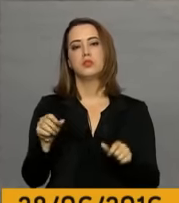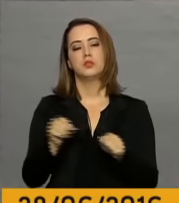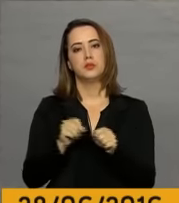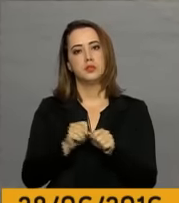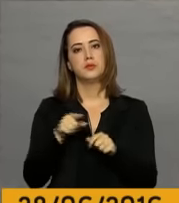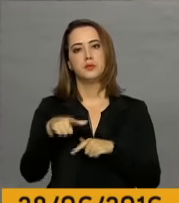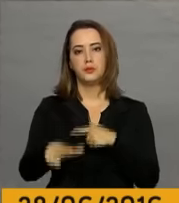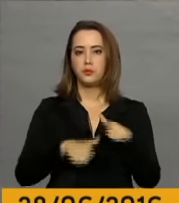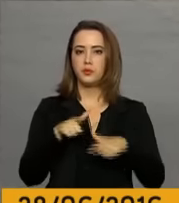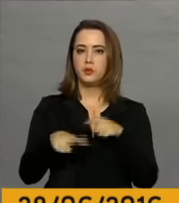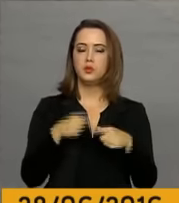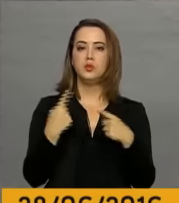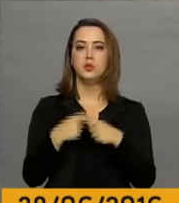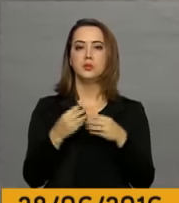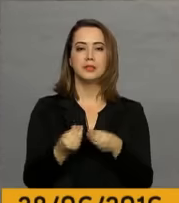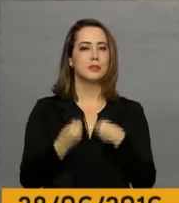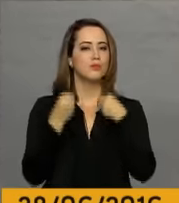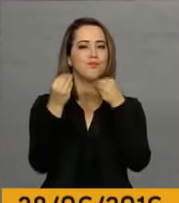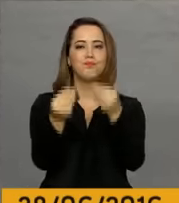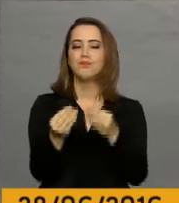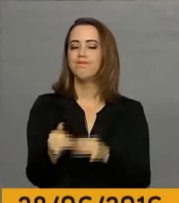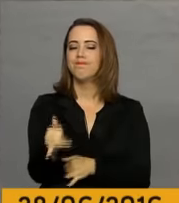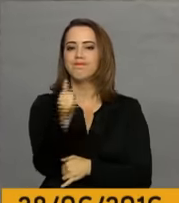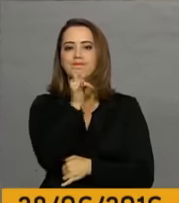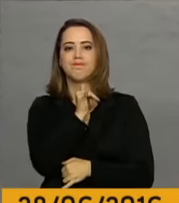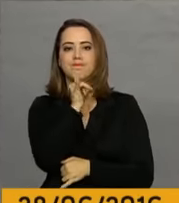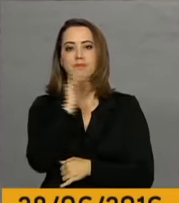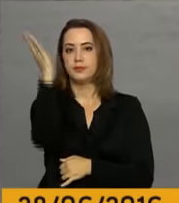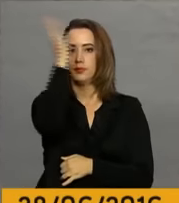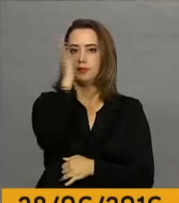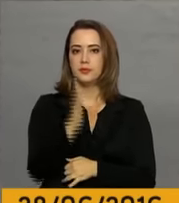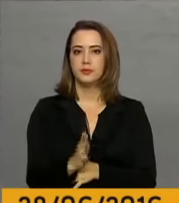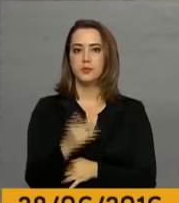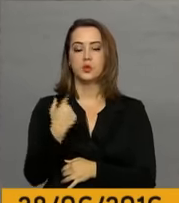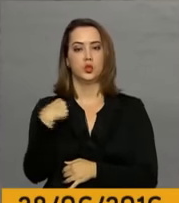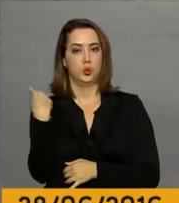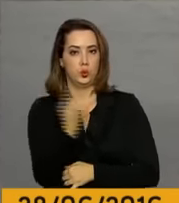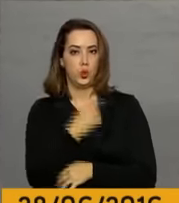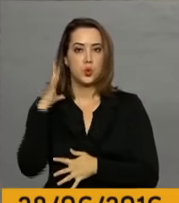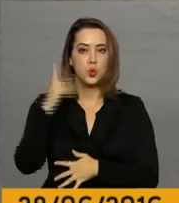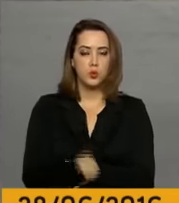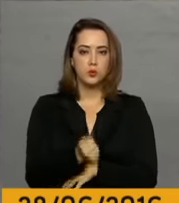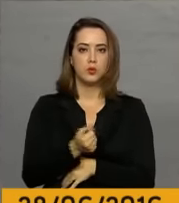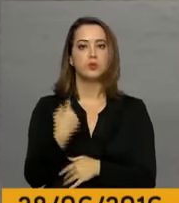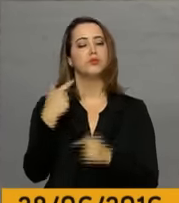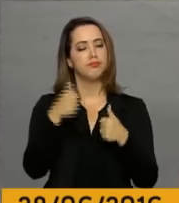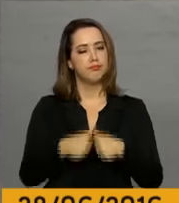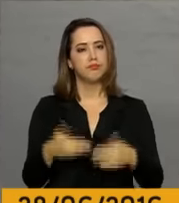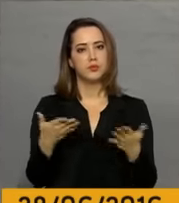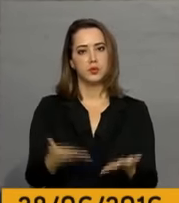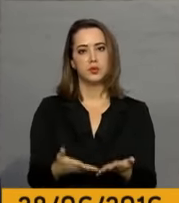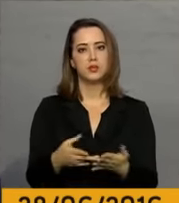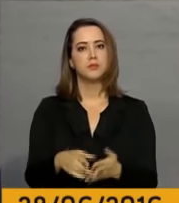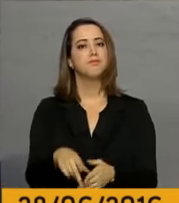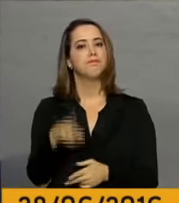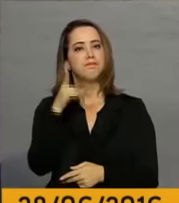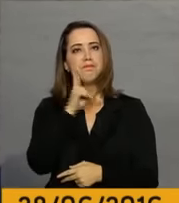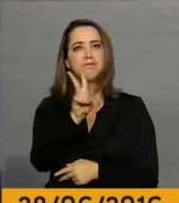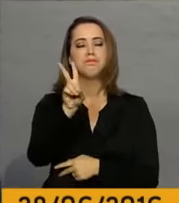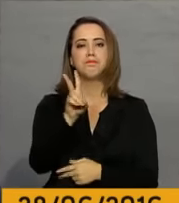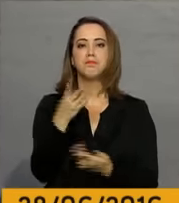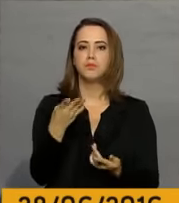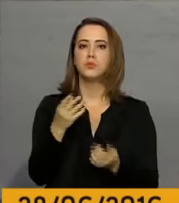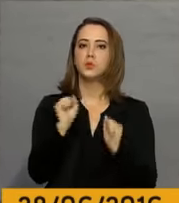em Ortigueira Porque estão dando um exemplo para o país se nós todos que estamos aqui com ouvidos